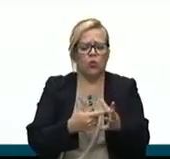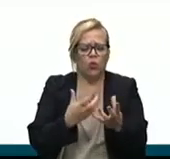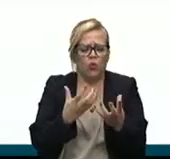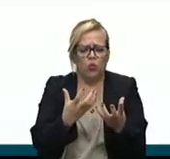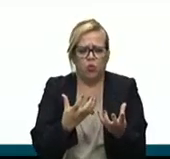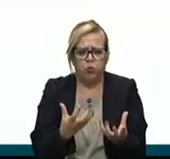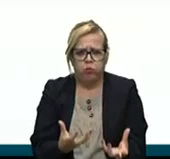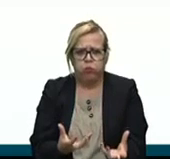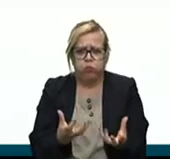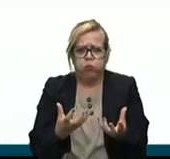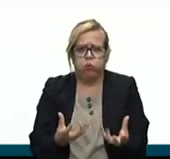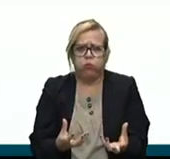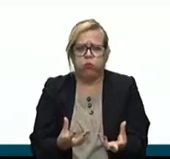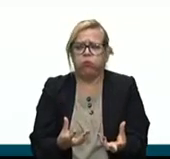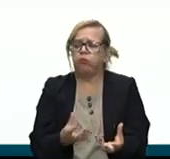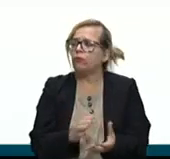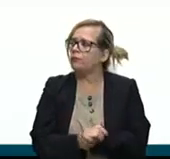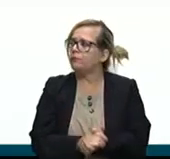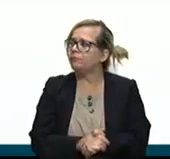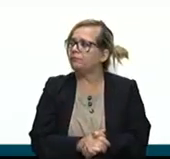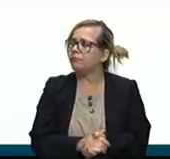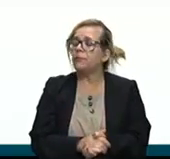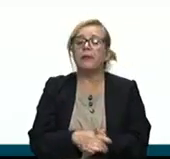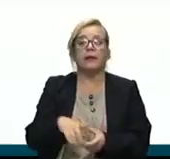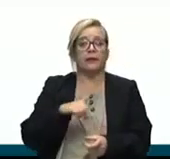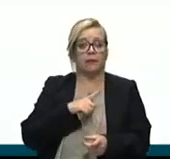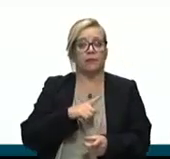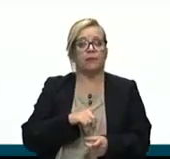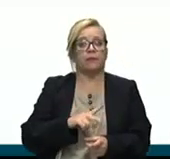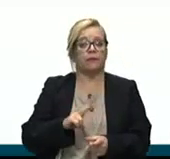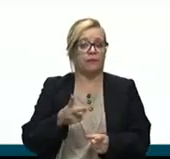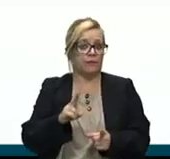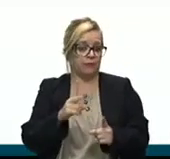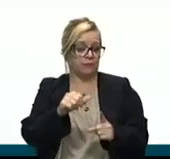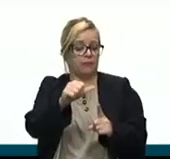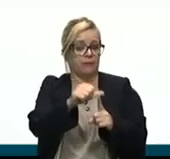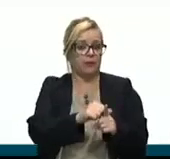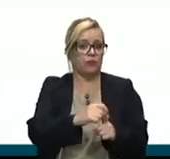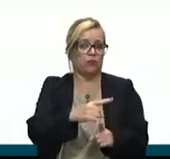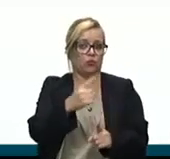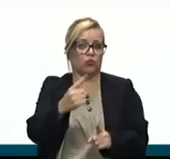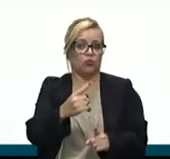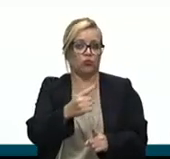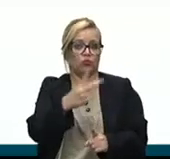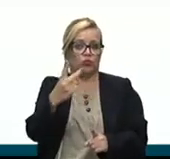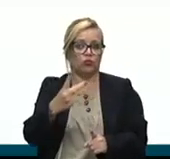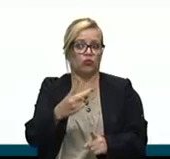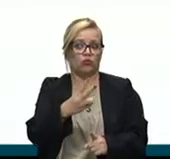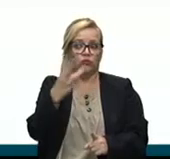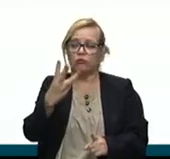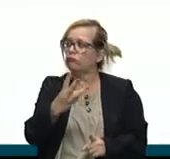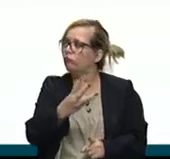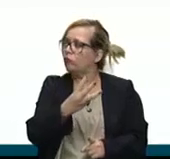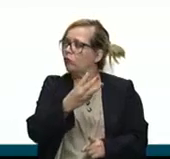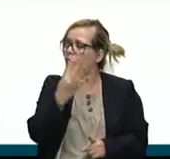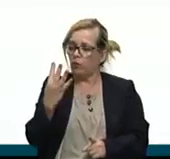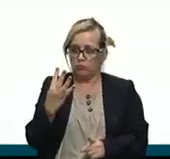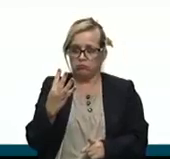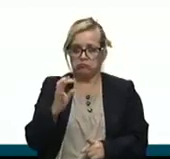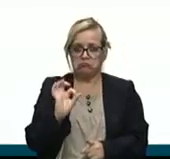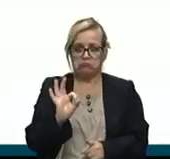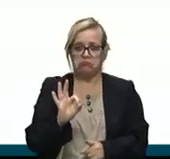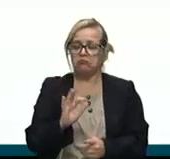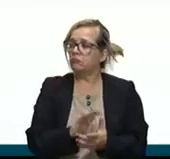toneladas. Então, nós temos aqui a variável mês. Então, eu tenho mês 1, mês 2, mês 3 e mês